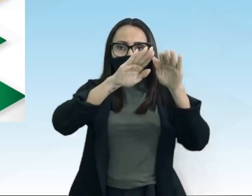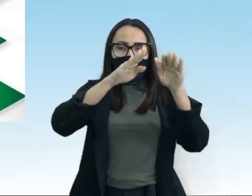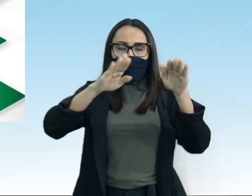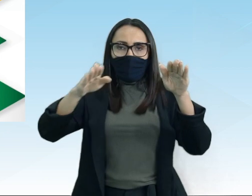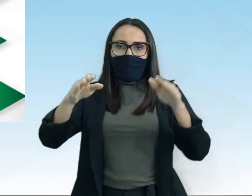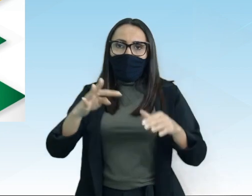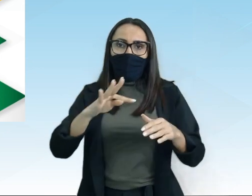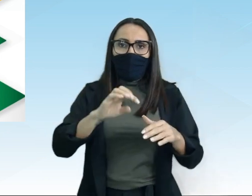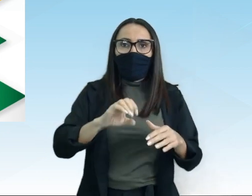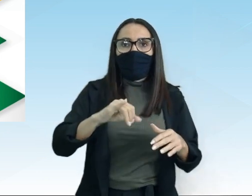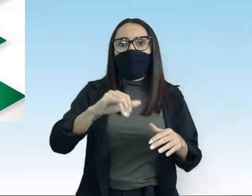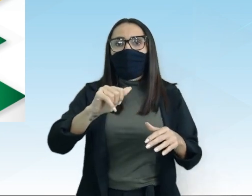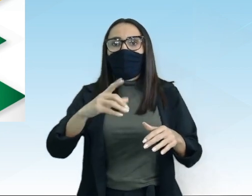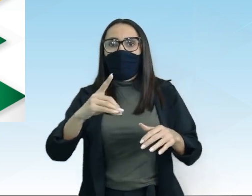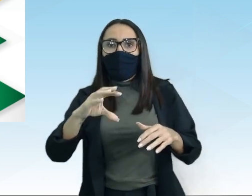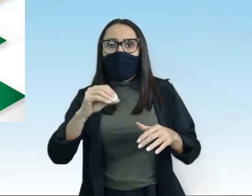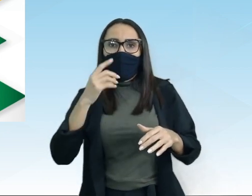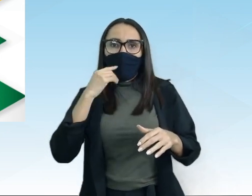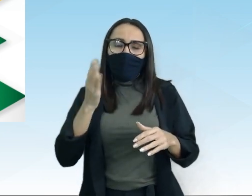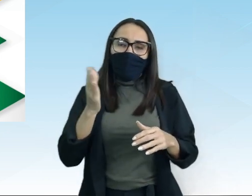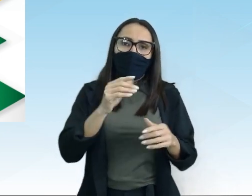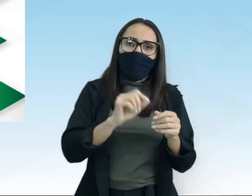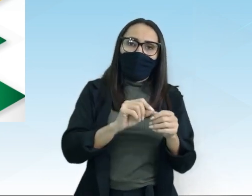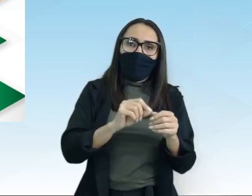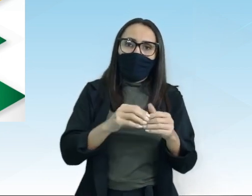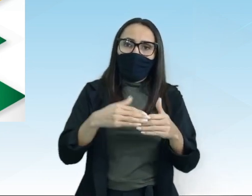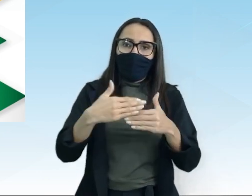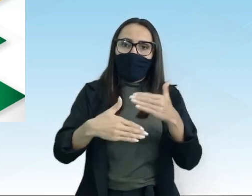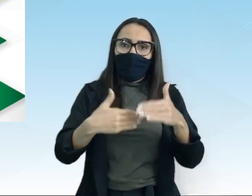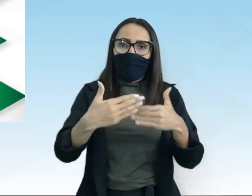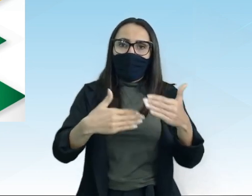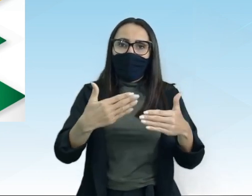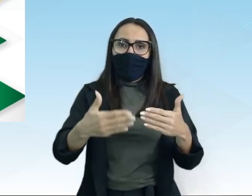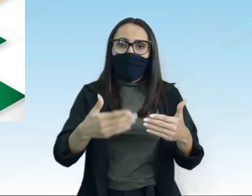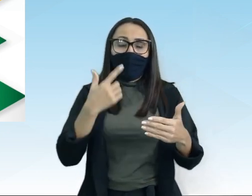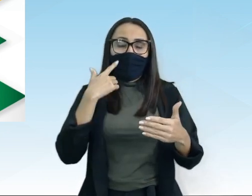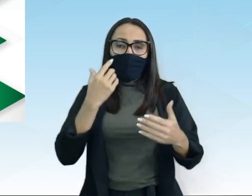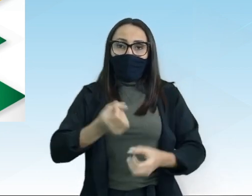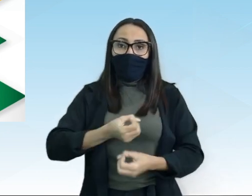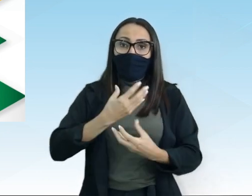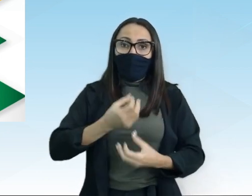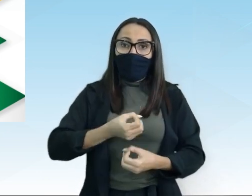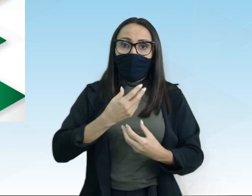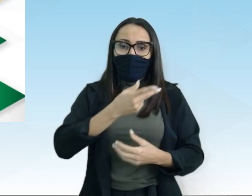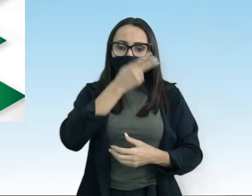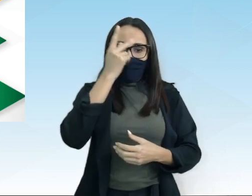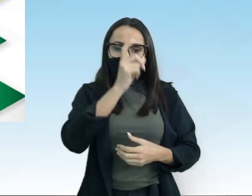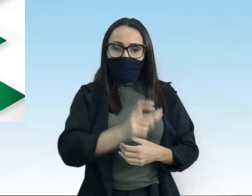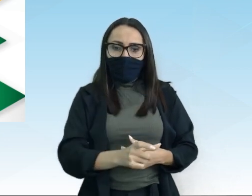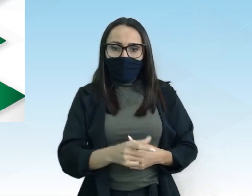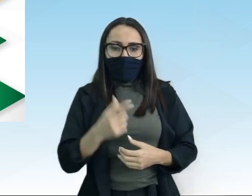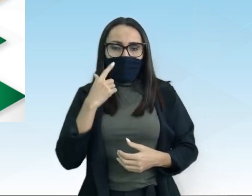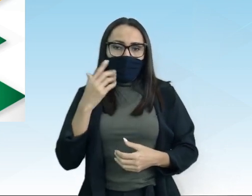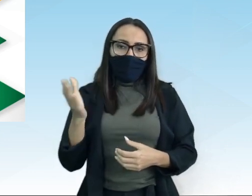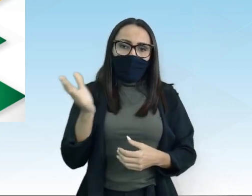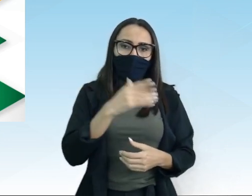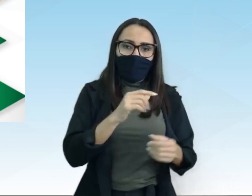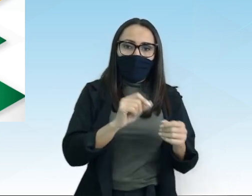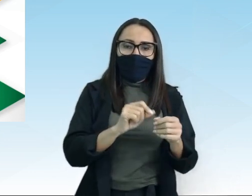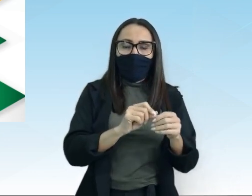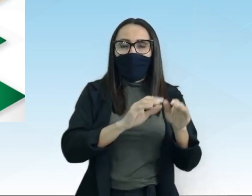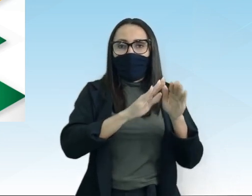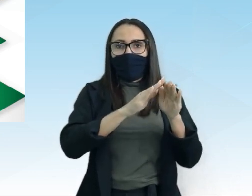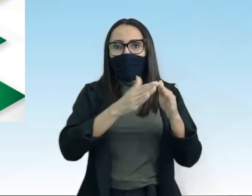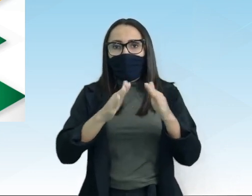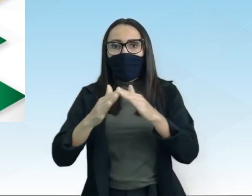dizem telhado. E vão fazendo telhados. Quando o poeta, no caso Drummond, diz, e vão fazendo telhados,